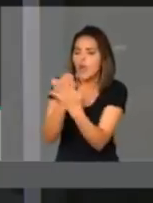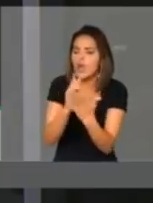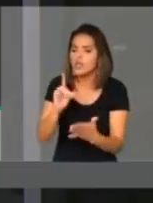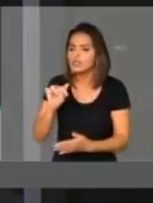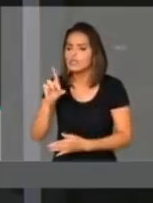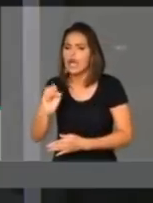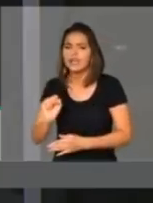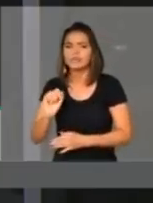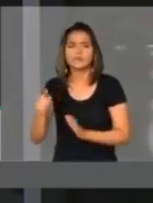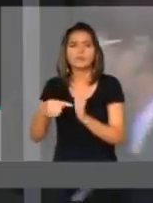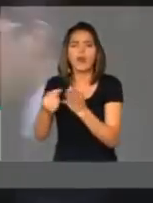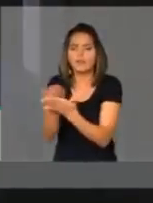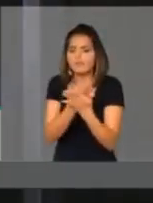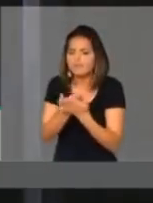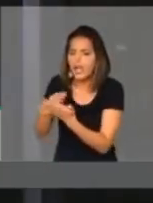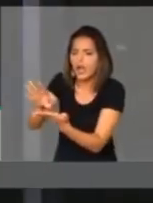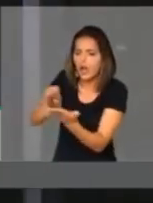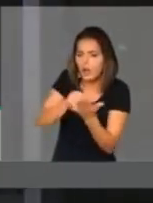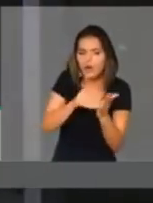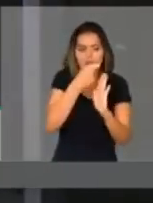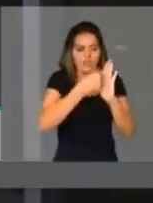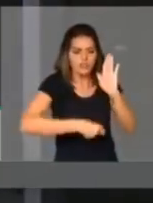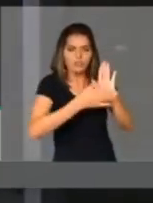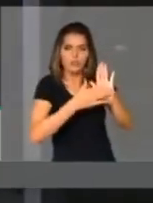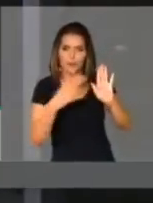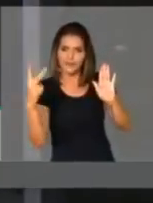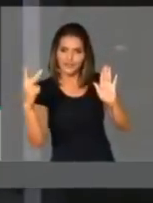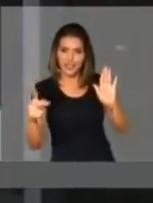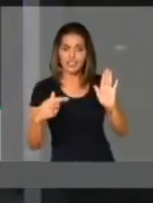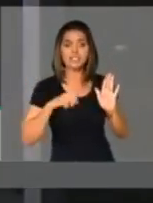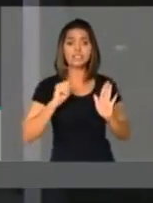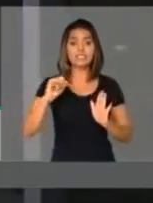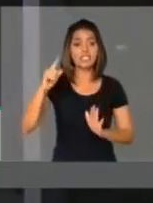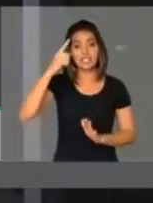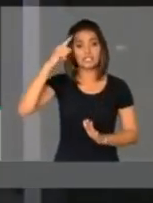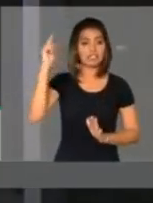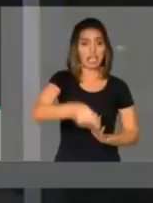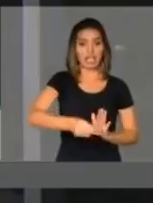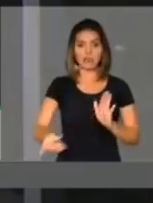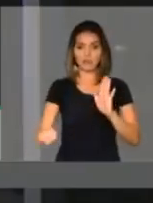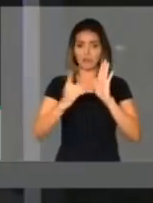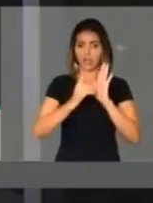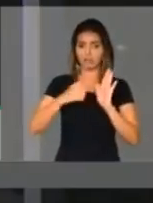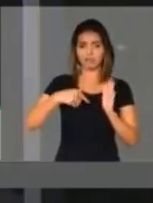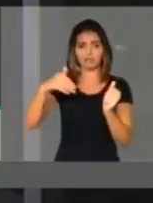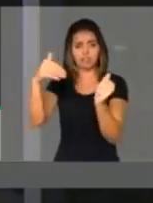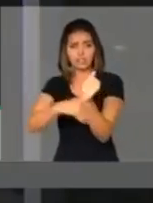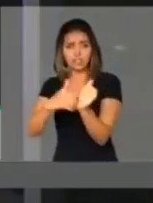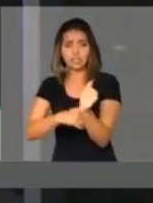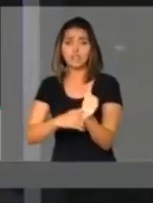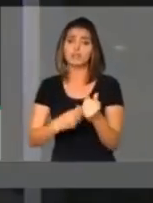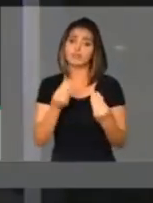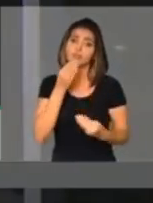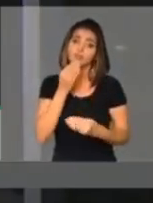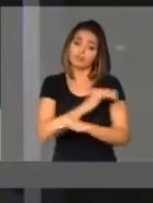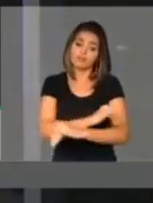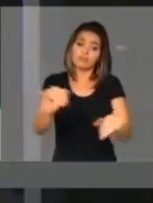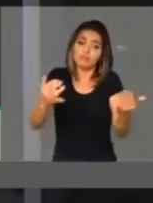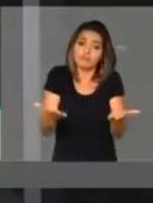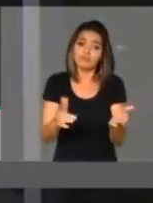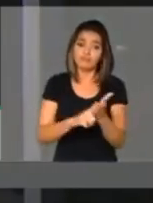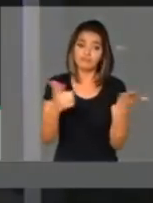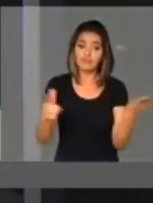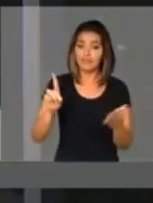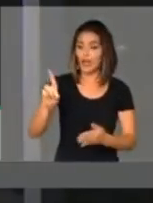evidentemente, se efetivamente tivesse um decreto de sigilo, ele poderia ser publicado, estaria no Diário Oficial da União e não